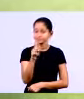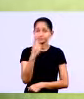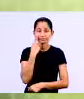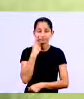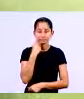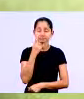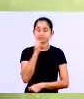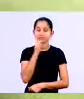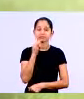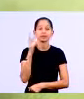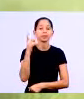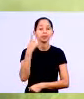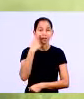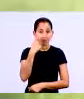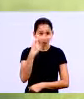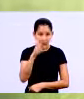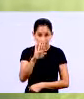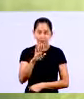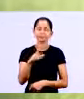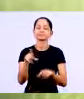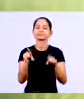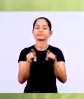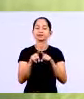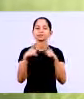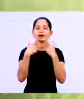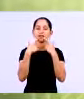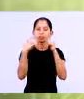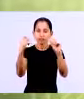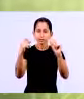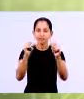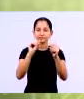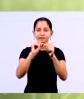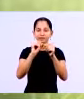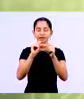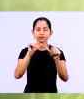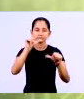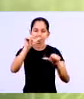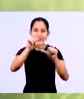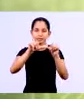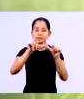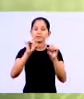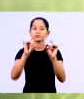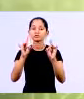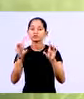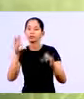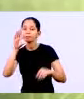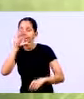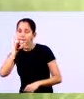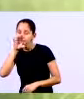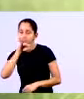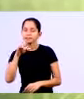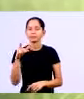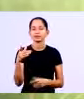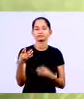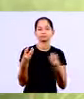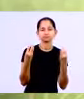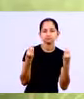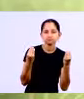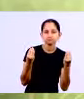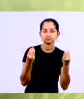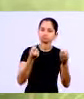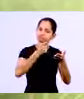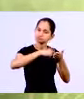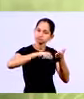Mas acontece então, olha, como a nossa língua, o processo de mudança é pela fala, pela oralidade que apressa ou